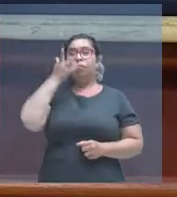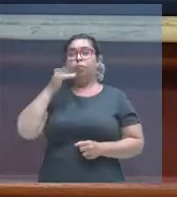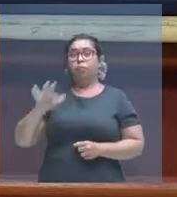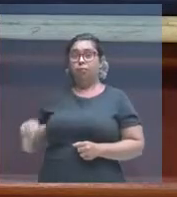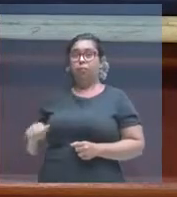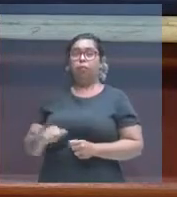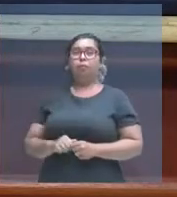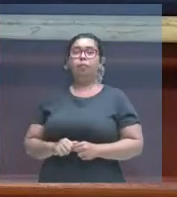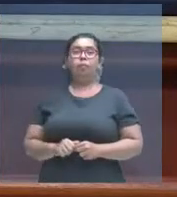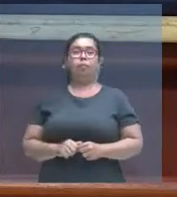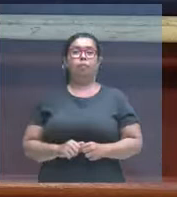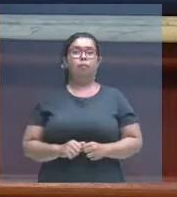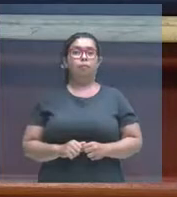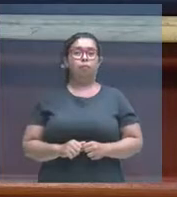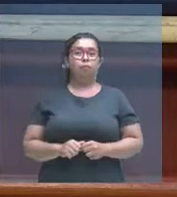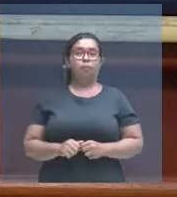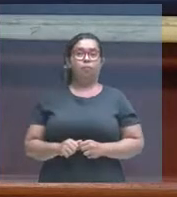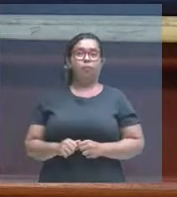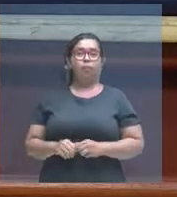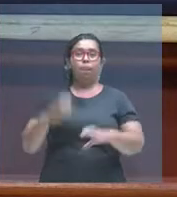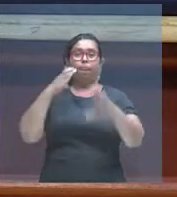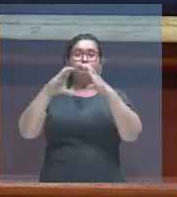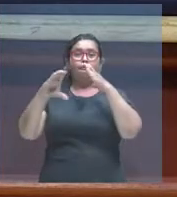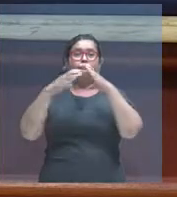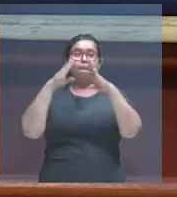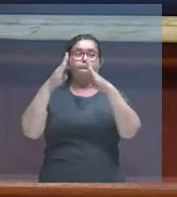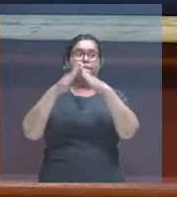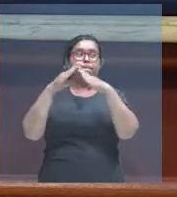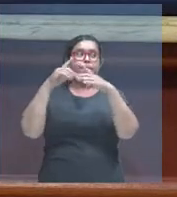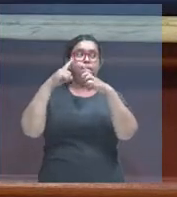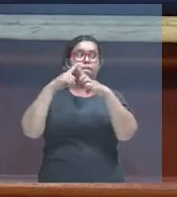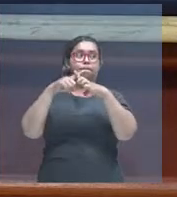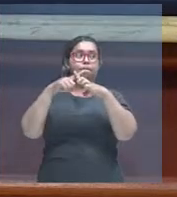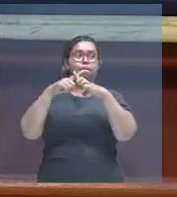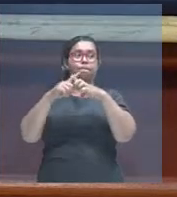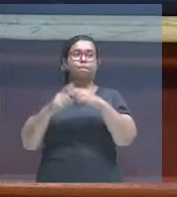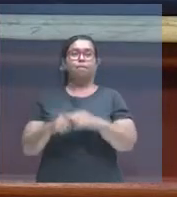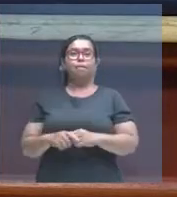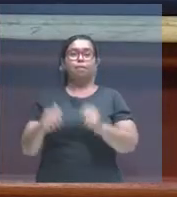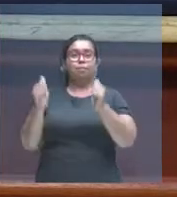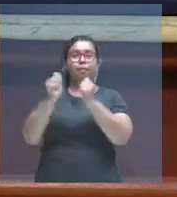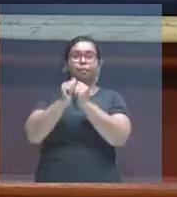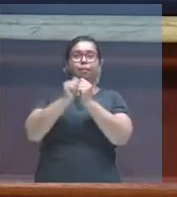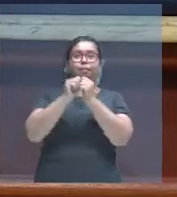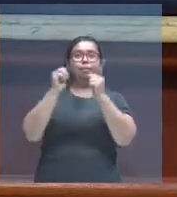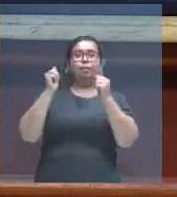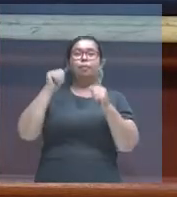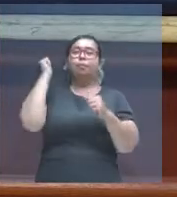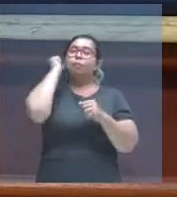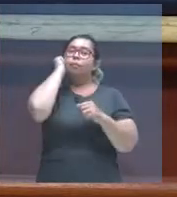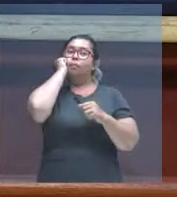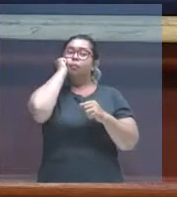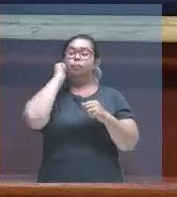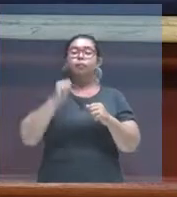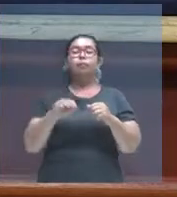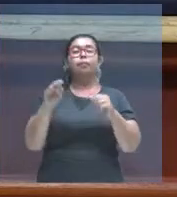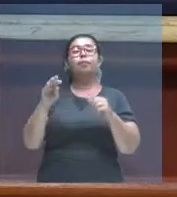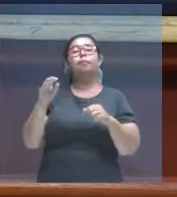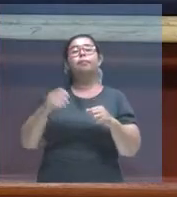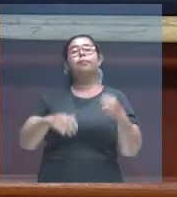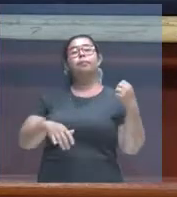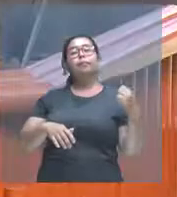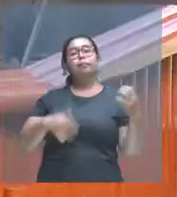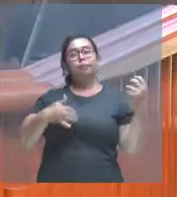sua cidade em Alagoas, e cantando no coral da igreja, junto com a sua mãe, que também tocava violino, se